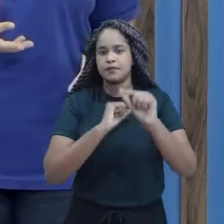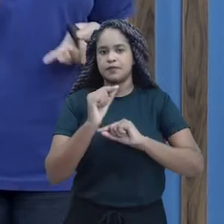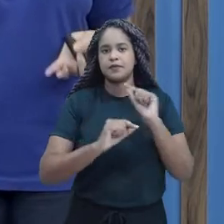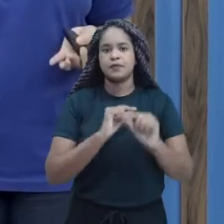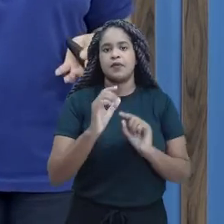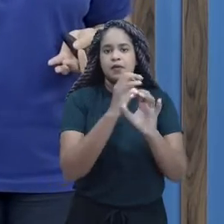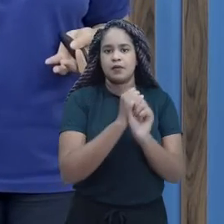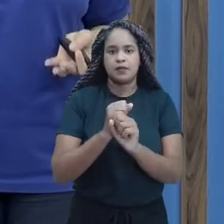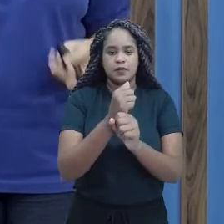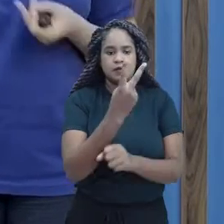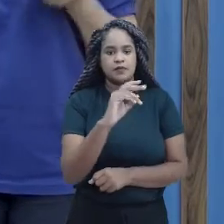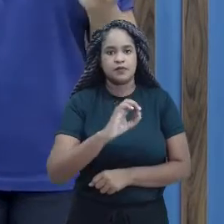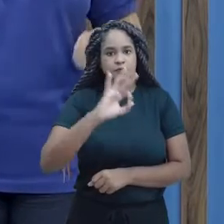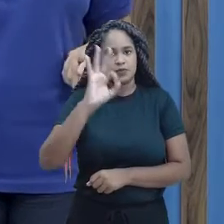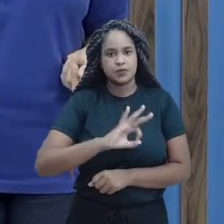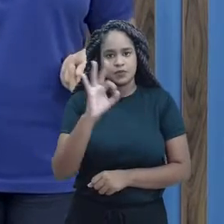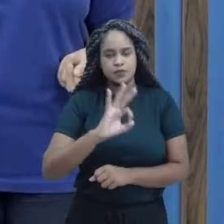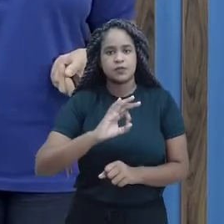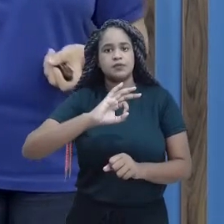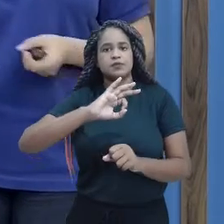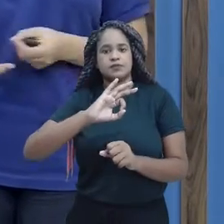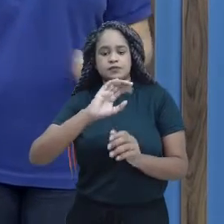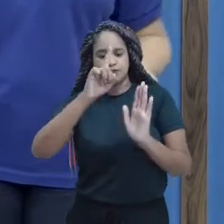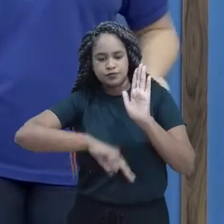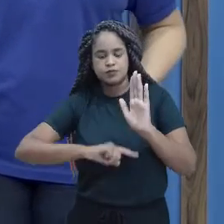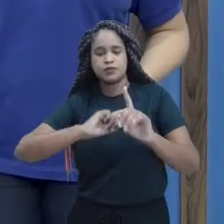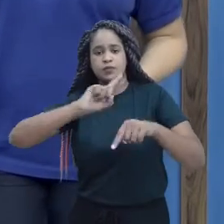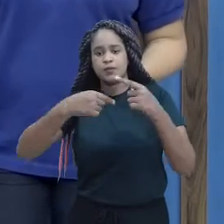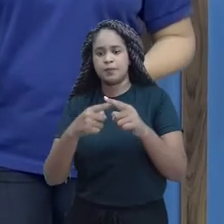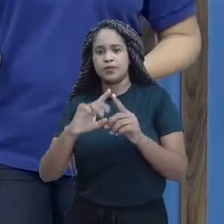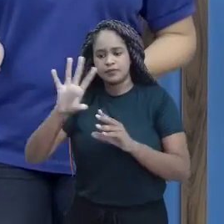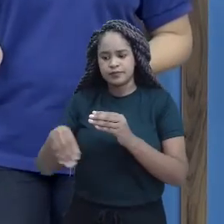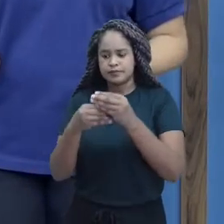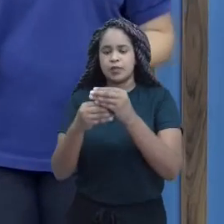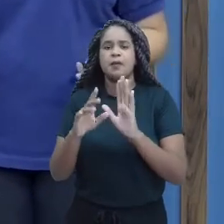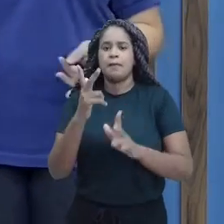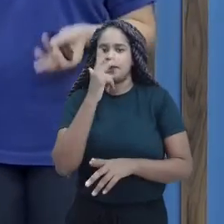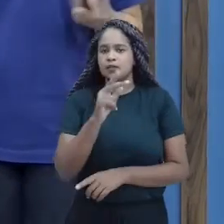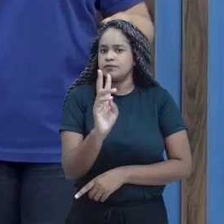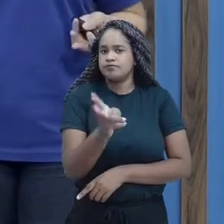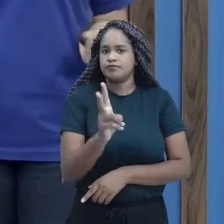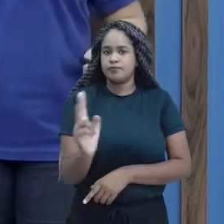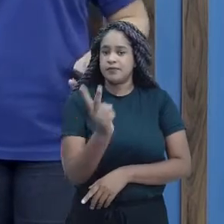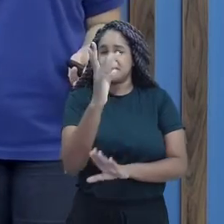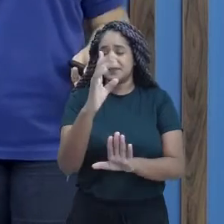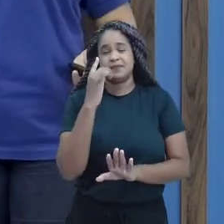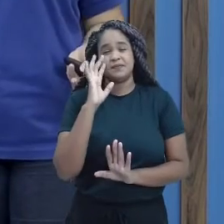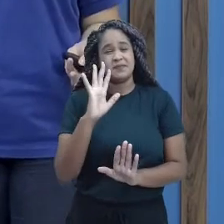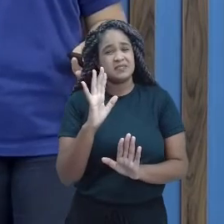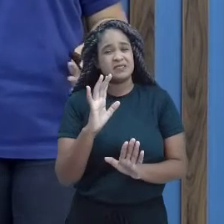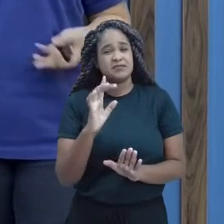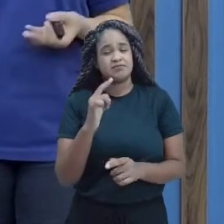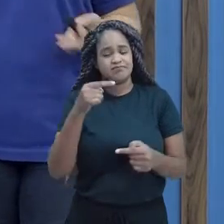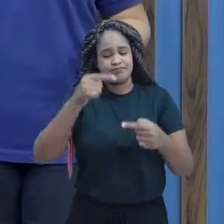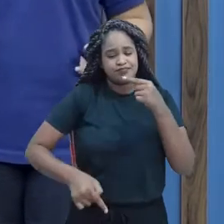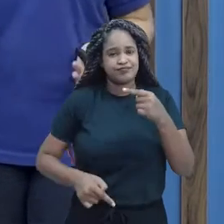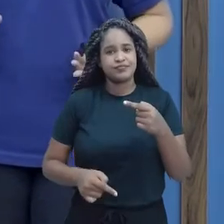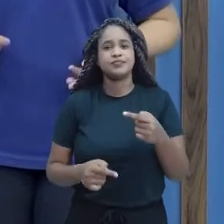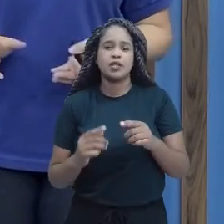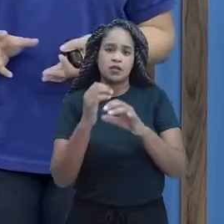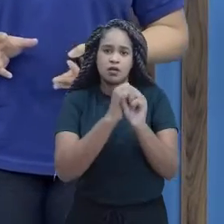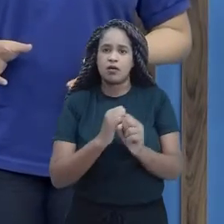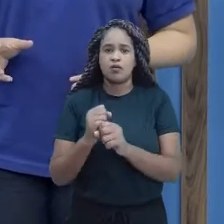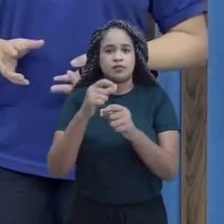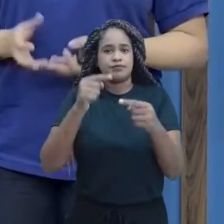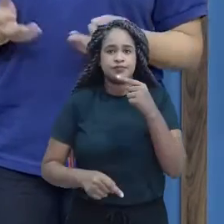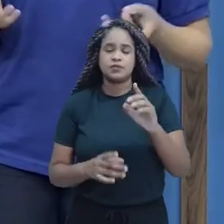valor, manter esse número e adicioná-lo depois. Então, a gente não ia sair do lugar. Mas não faz muito sentido, né? A gente fazer um cálculo